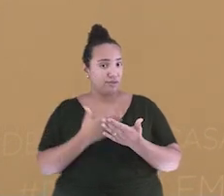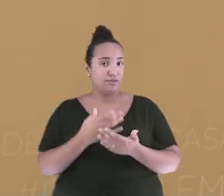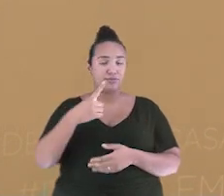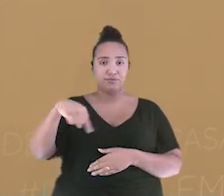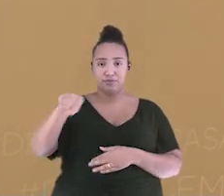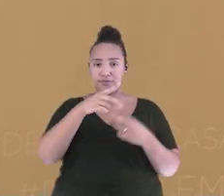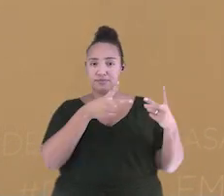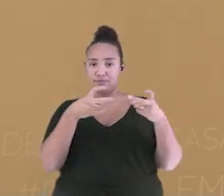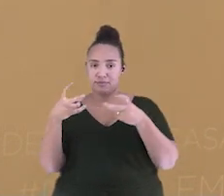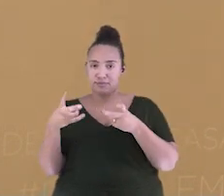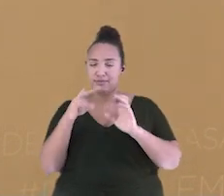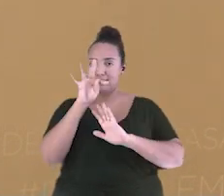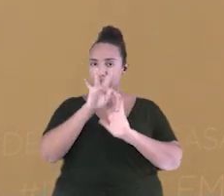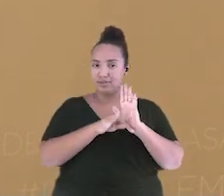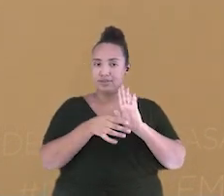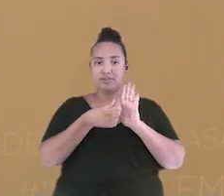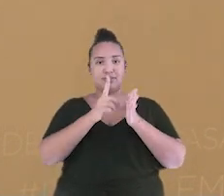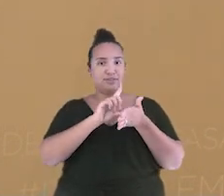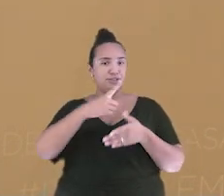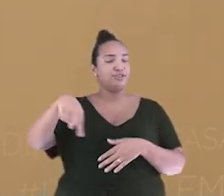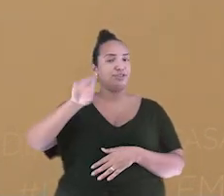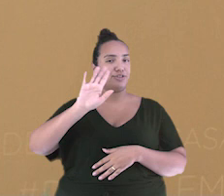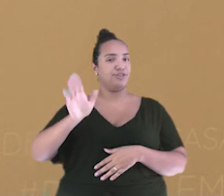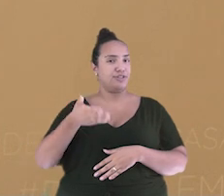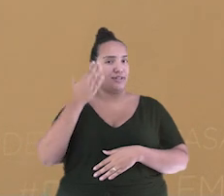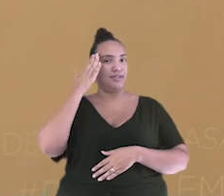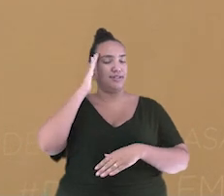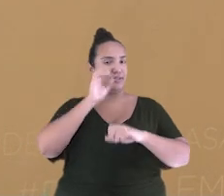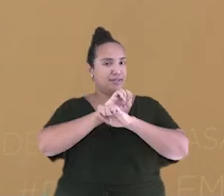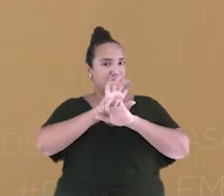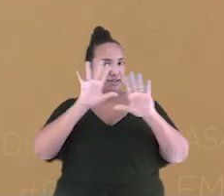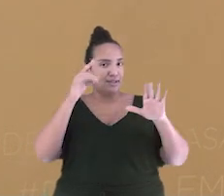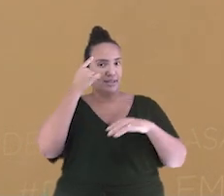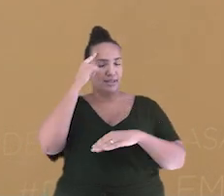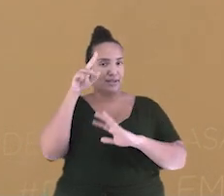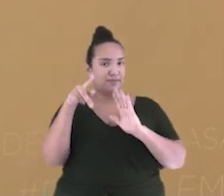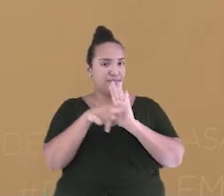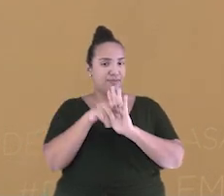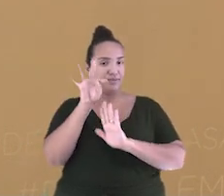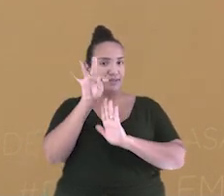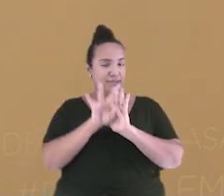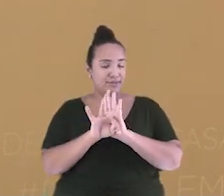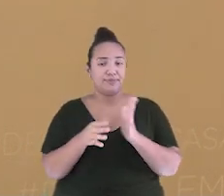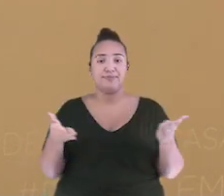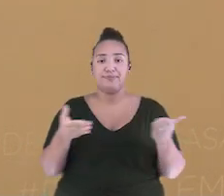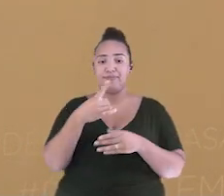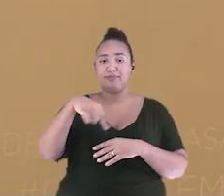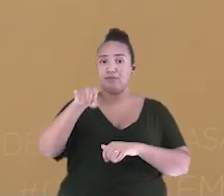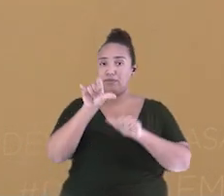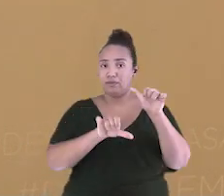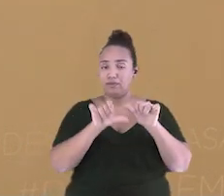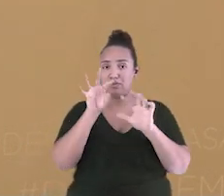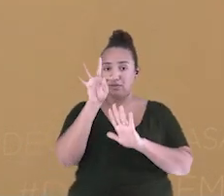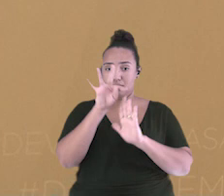as observações dos textos anteriores já conseguimos entender bem a ideia central de um texto. Agora vamos